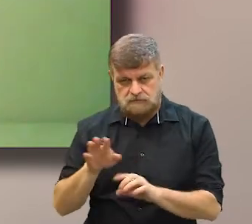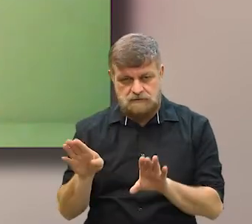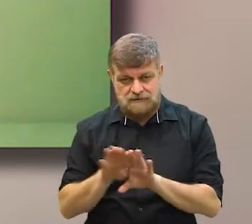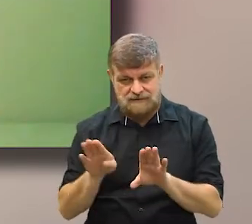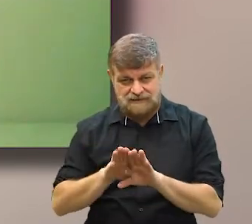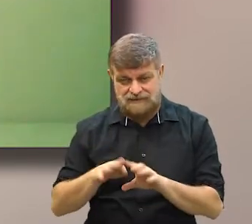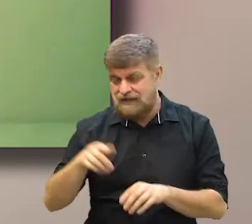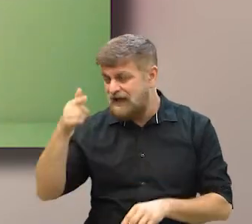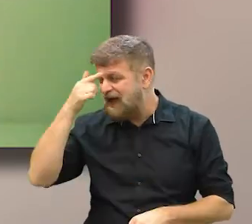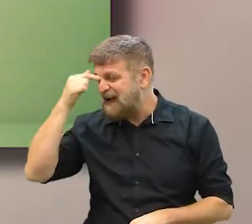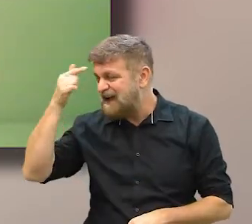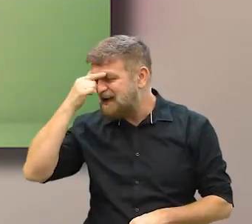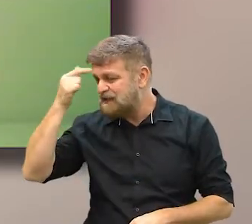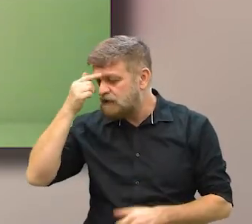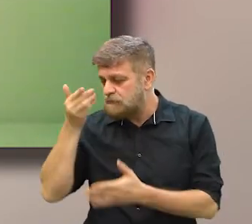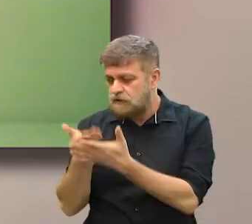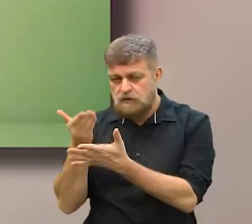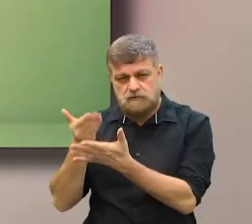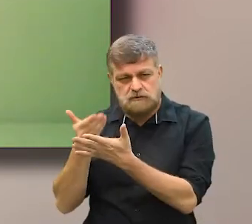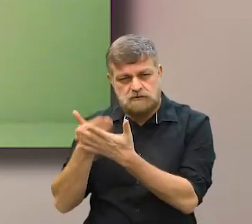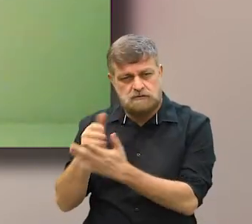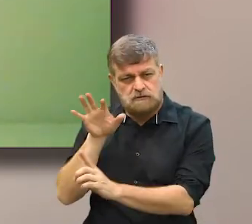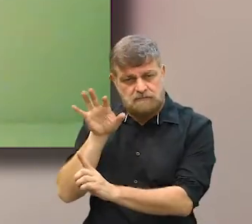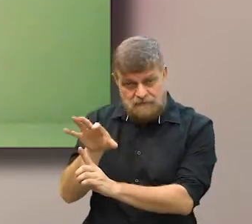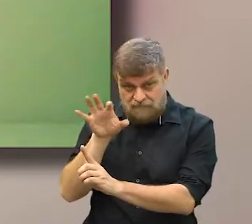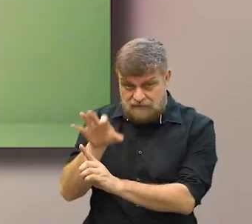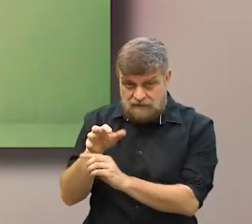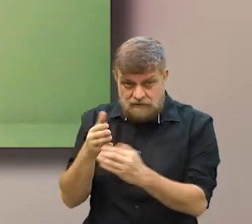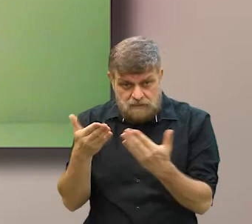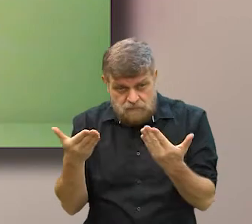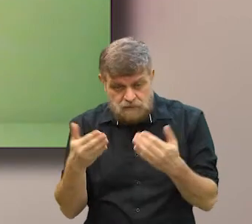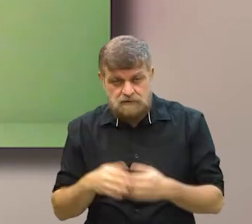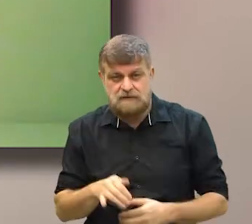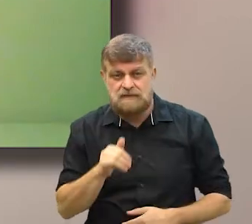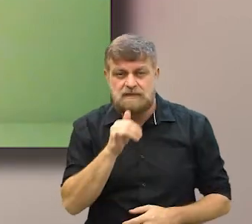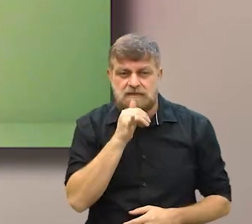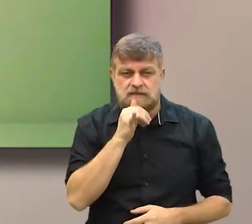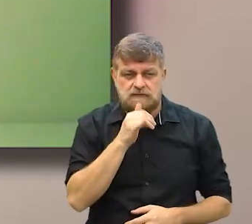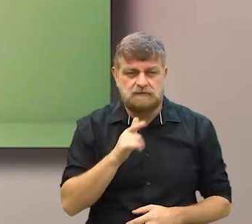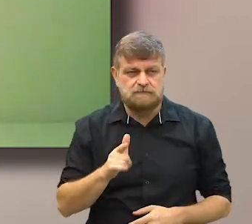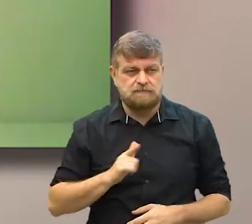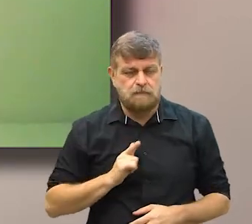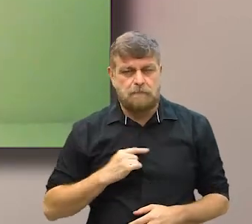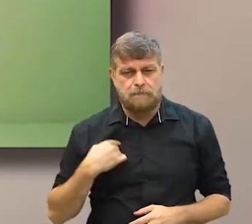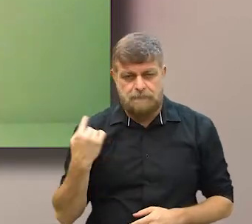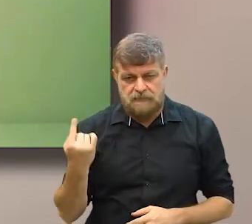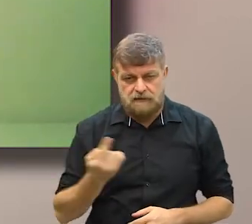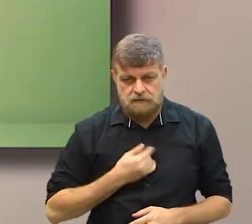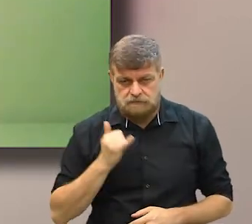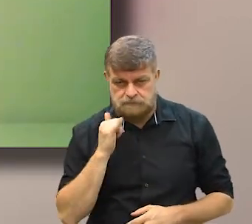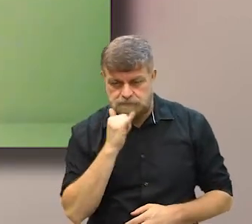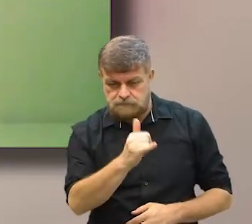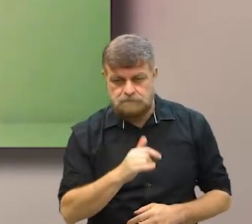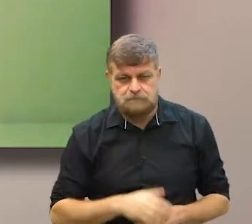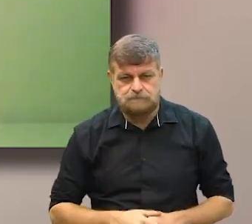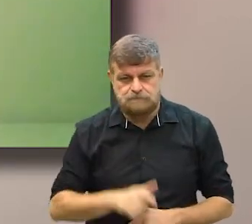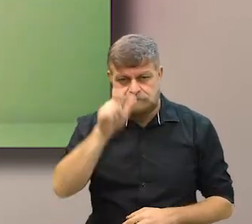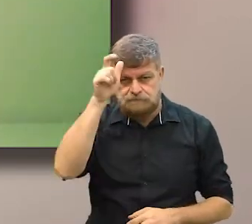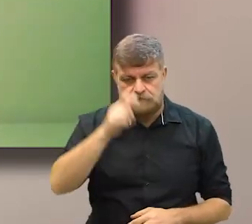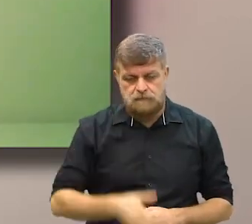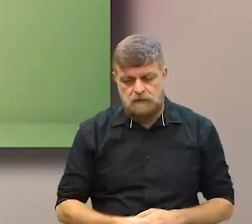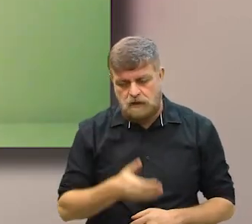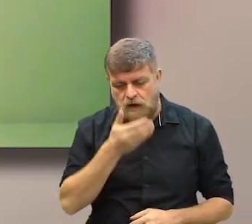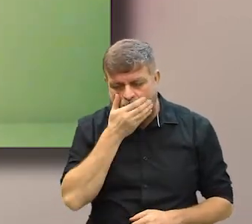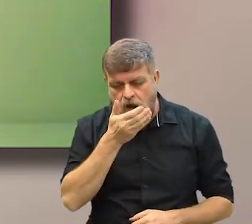afetada? Será que a vida acadêmica foi afetada? Veja, por exemplo, uma condição que nós chamamos de síndrome